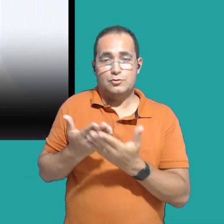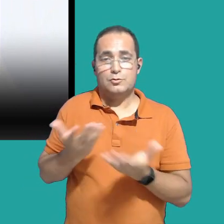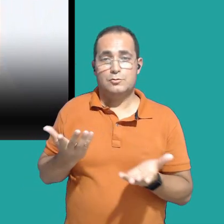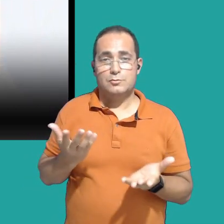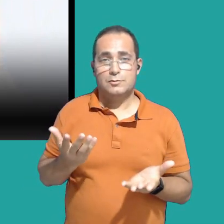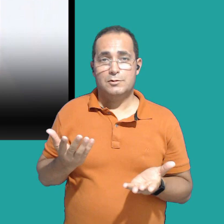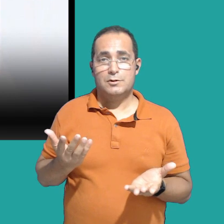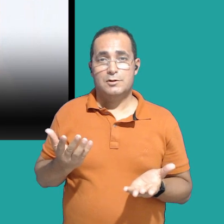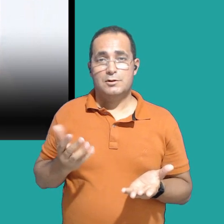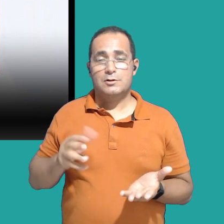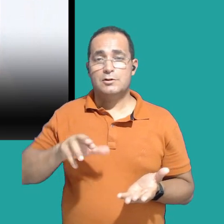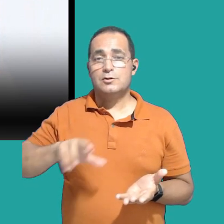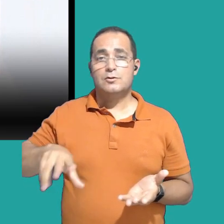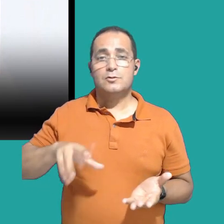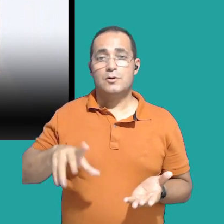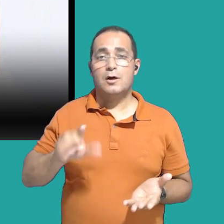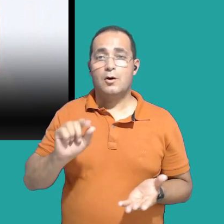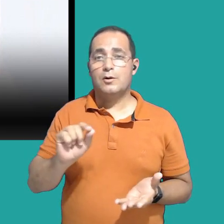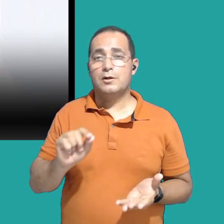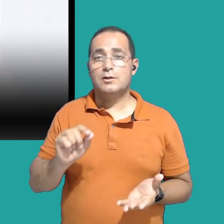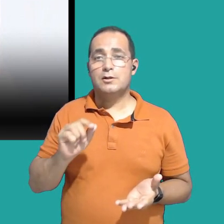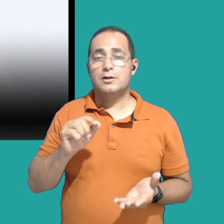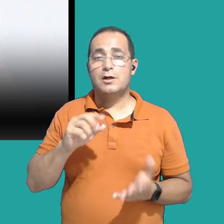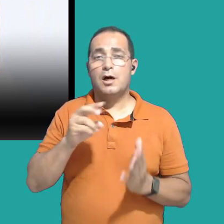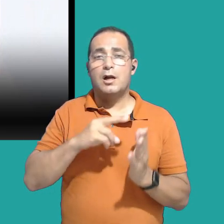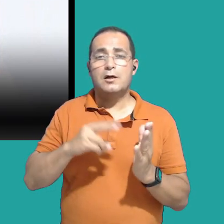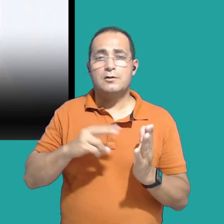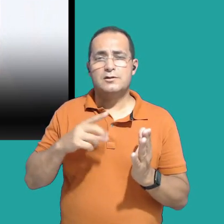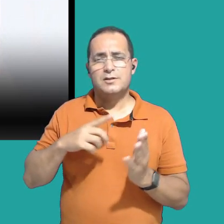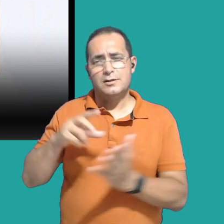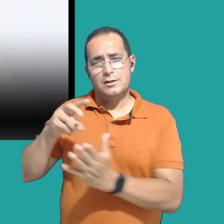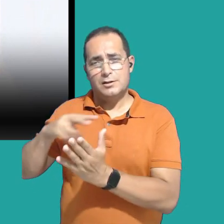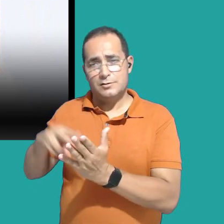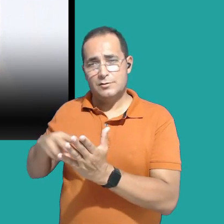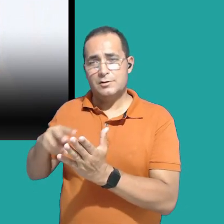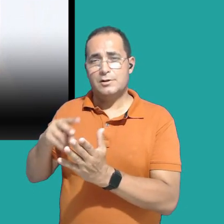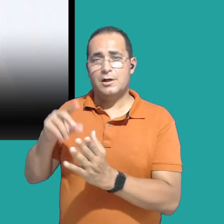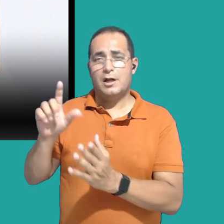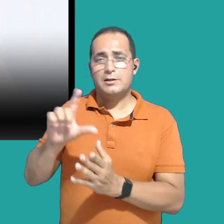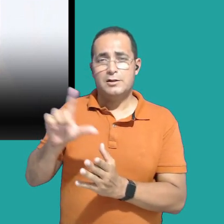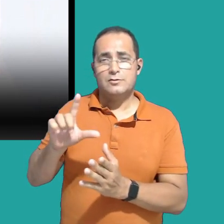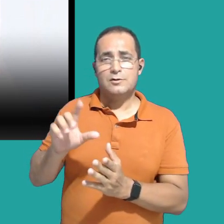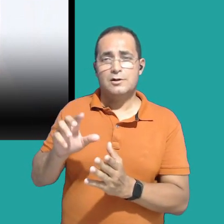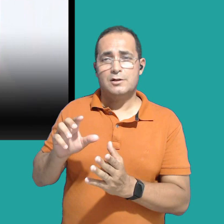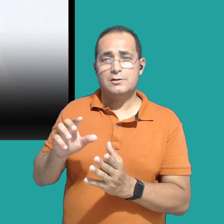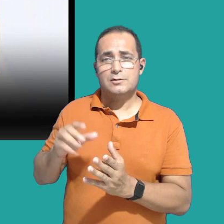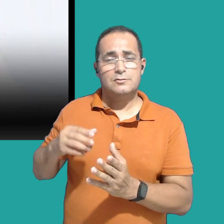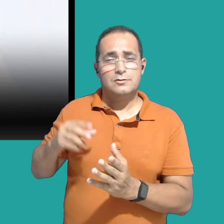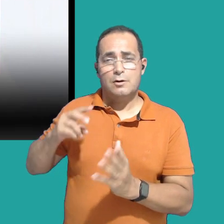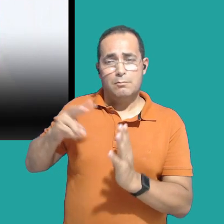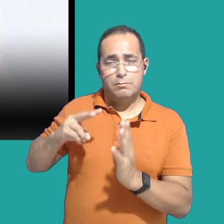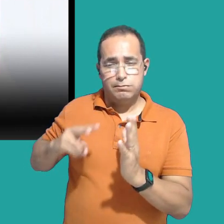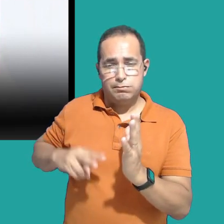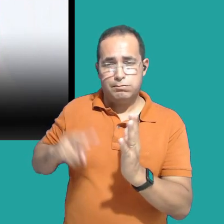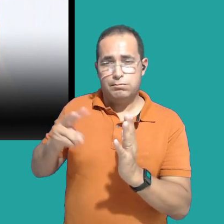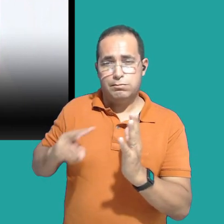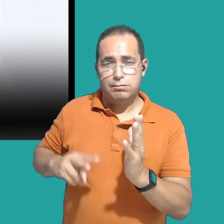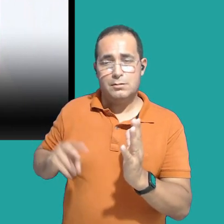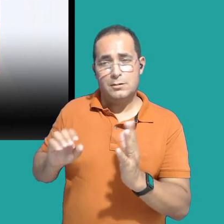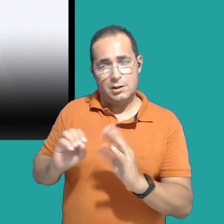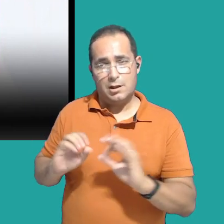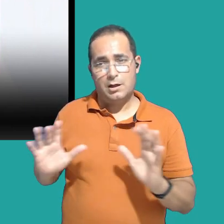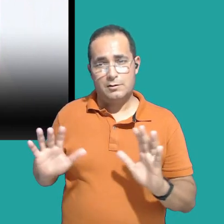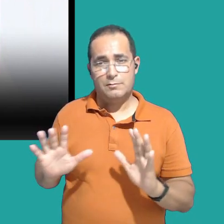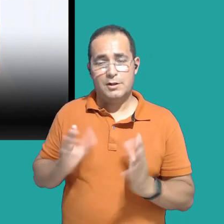o processo de estudo, ele não é aquilo que a gente chama de leitura. Na verdade, existem leituras de literatura que não são